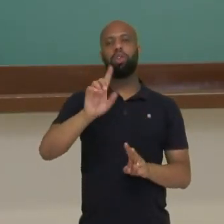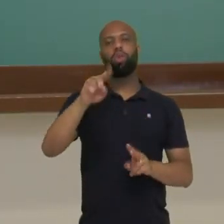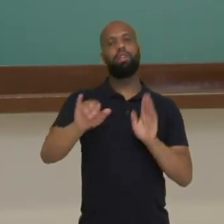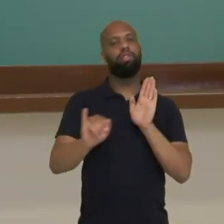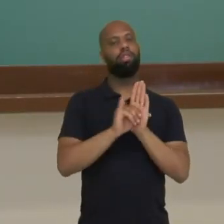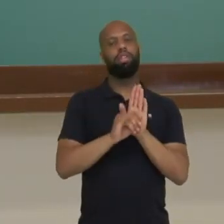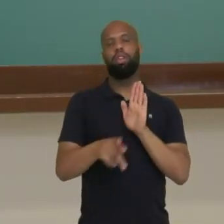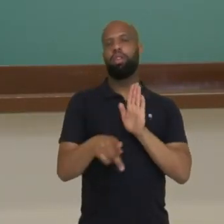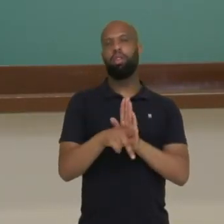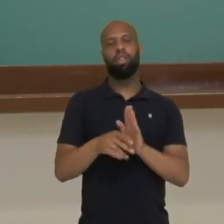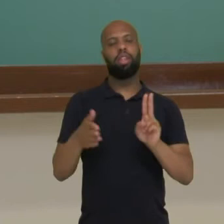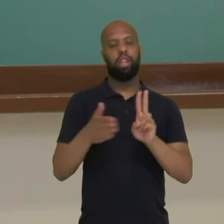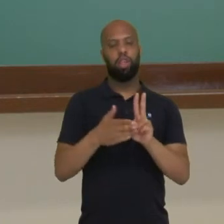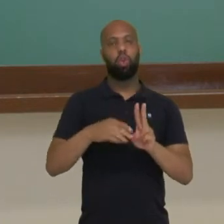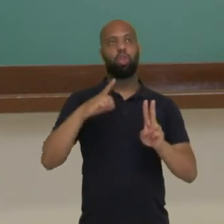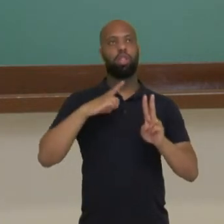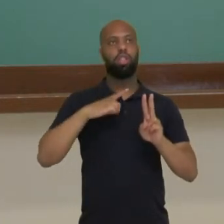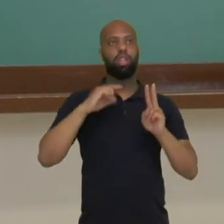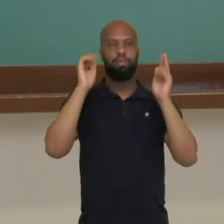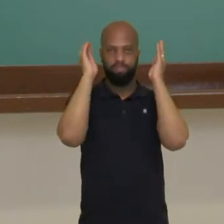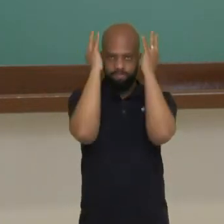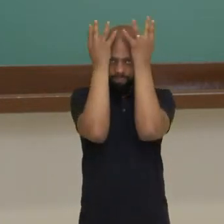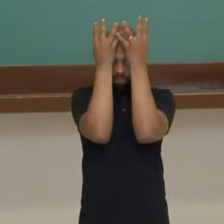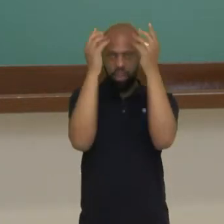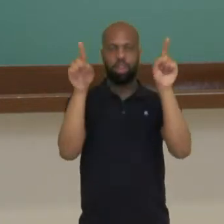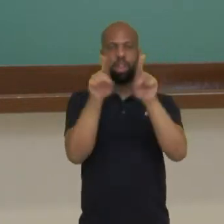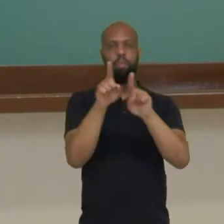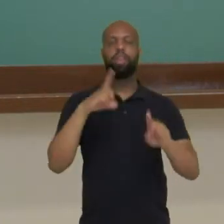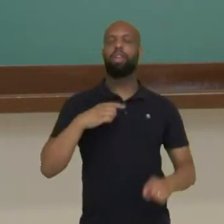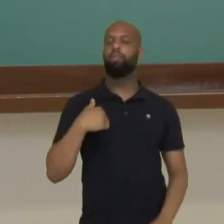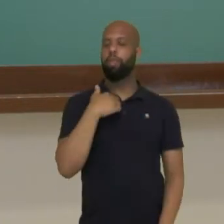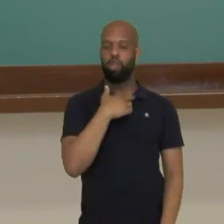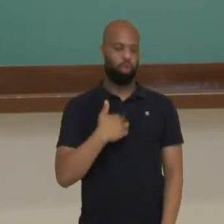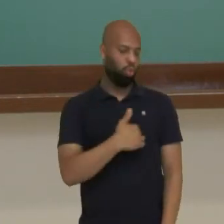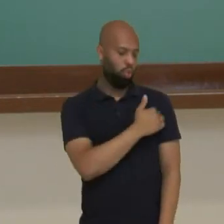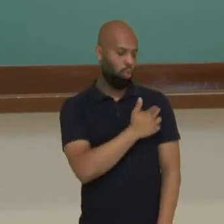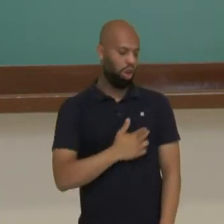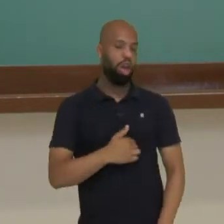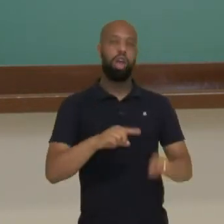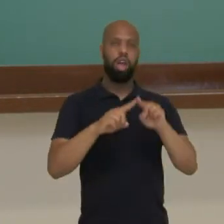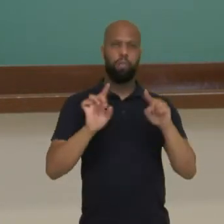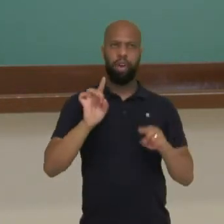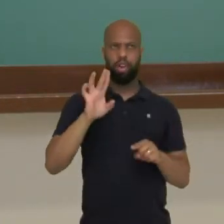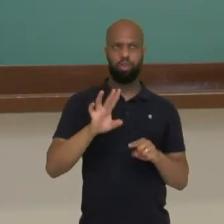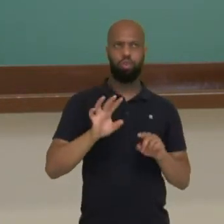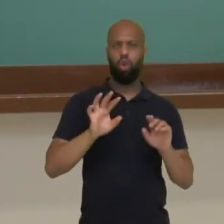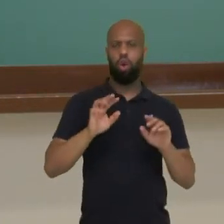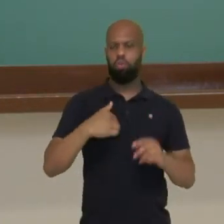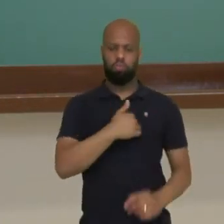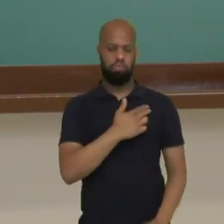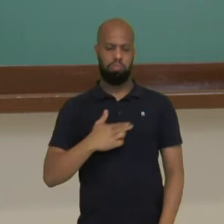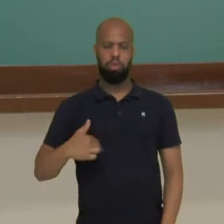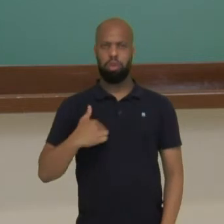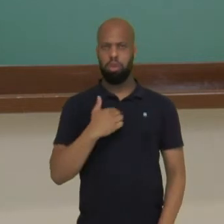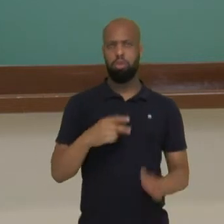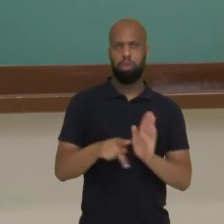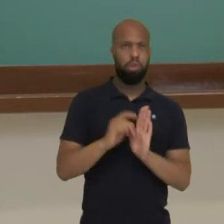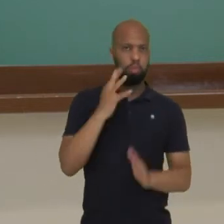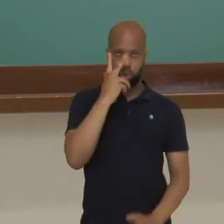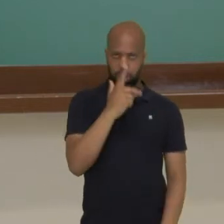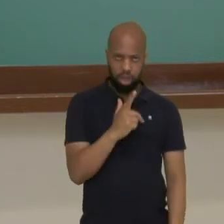cocares, mas também as pinturas corporais. Mas elas não são simplesmente enfeites, não são